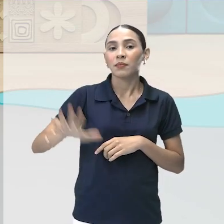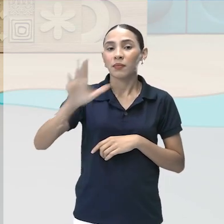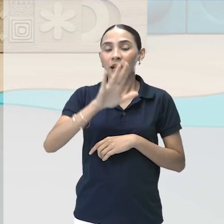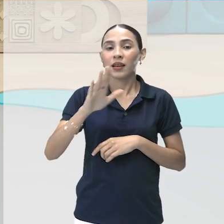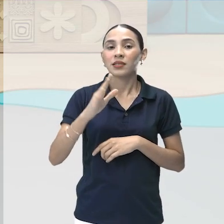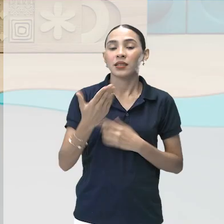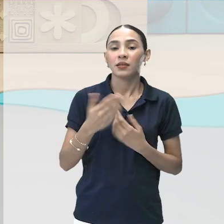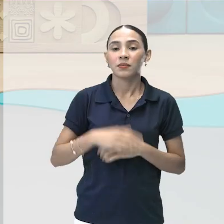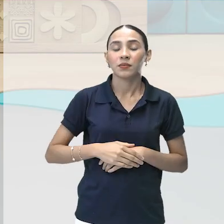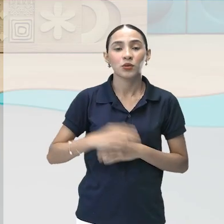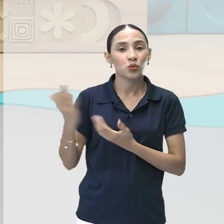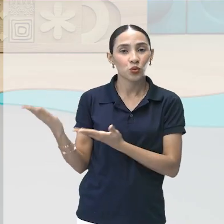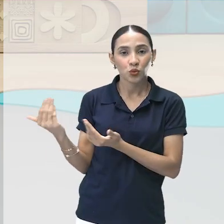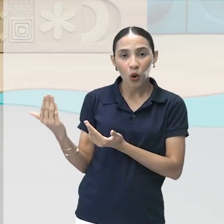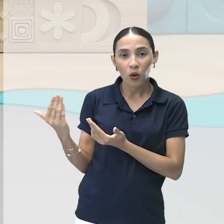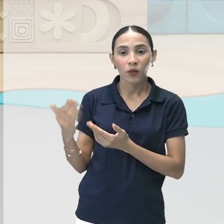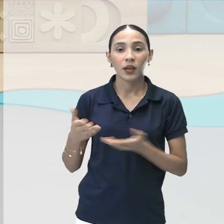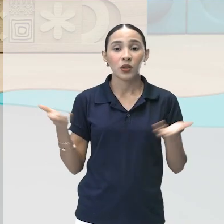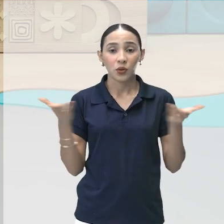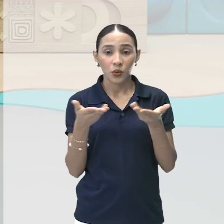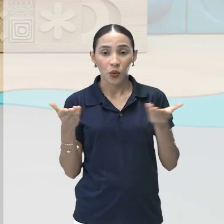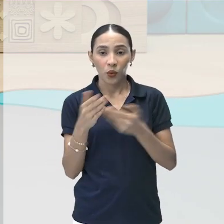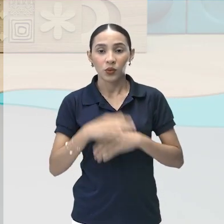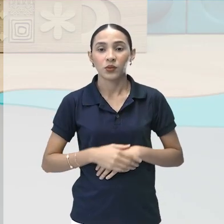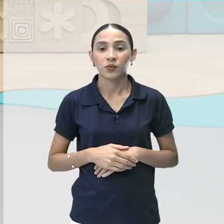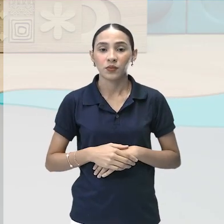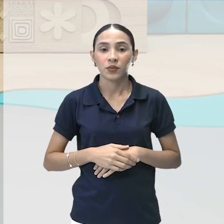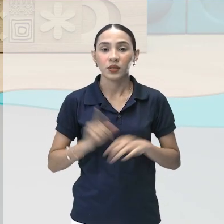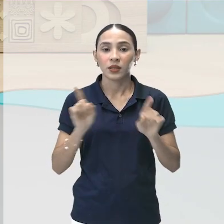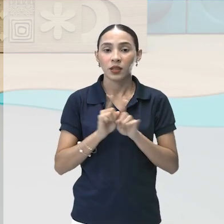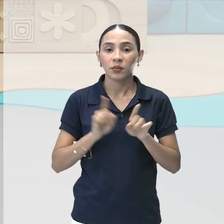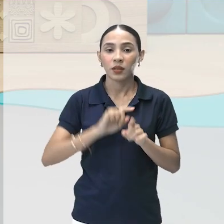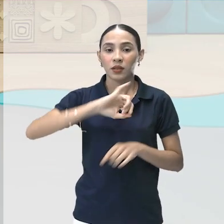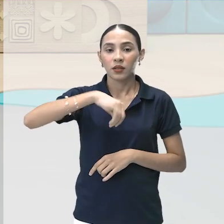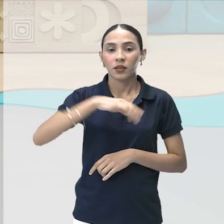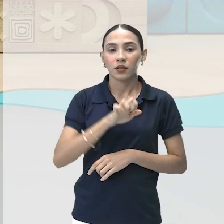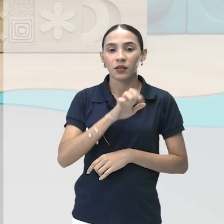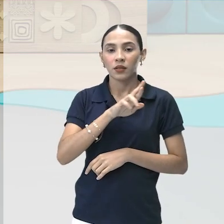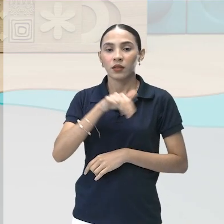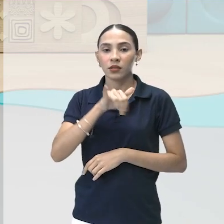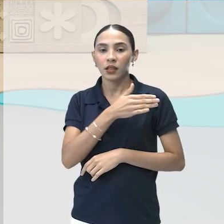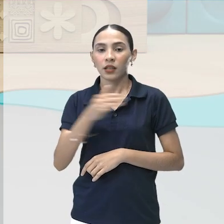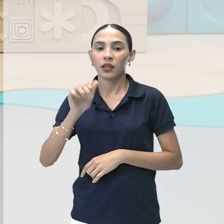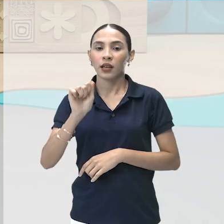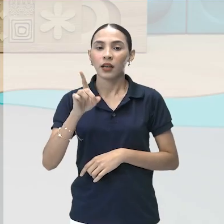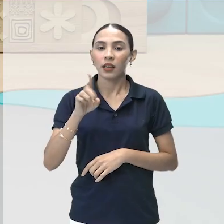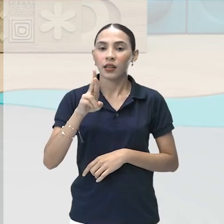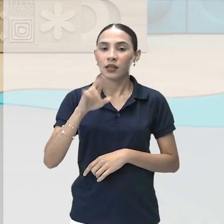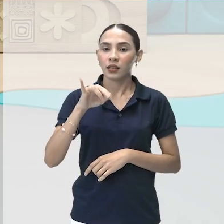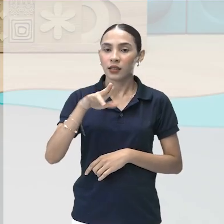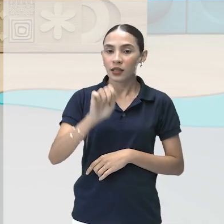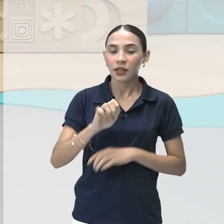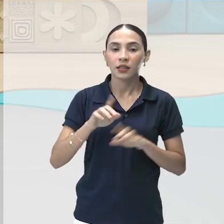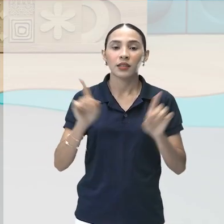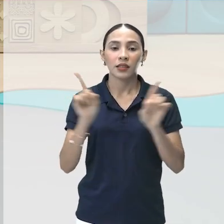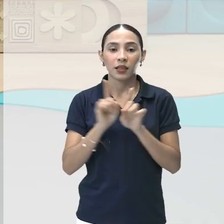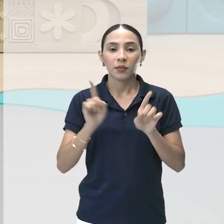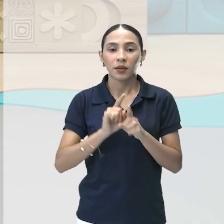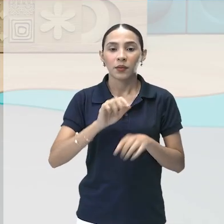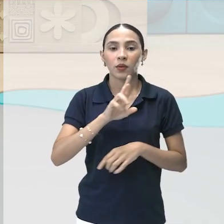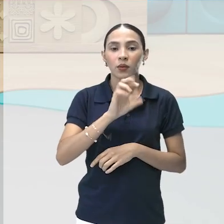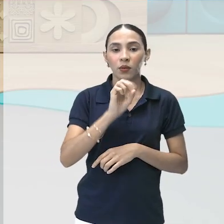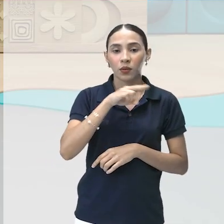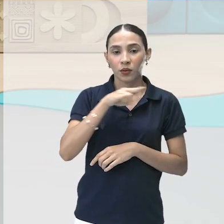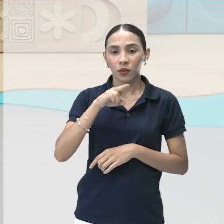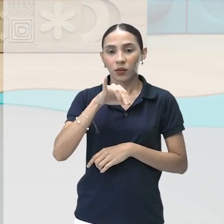do cantor jovem e atual, certo? Aí nós temos Gerry Adriane, Doce, Doce Amor, é uma música dele. Aí